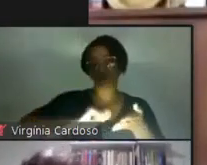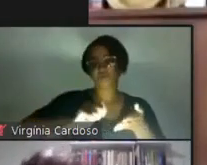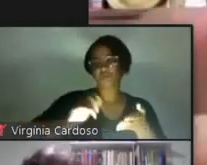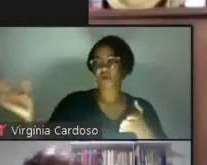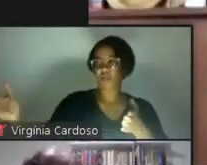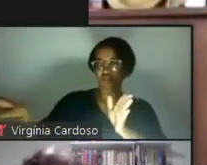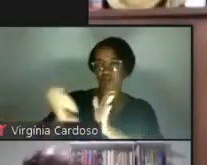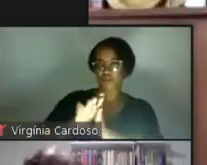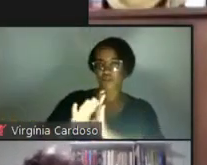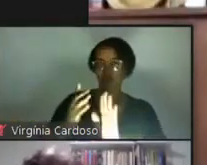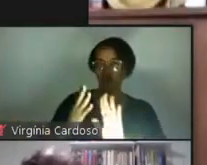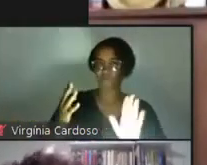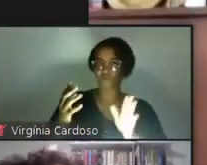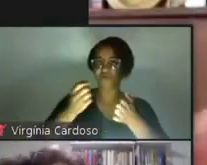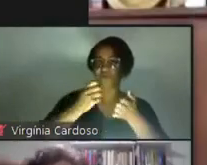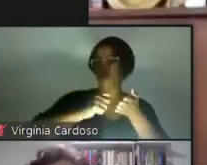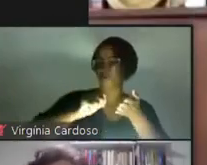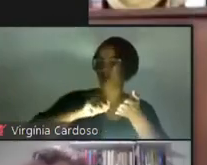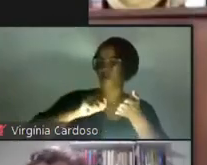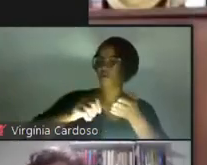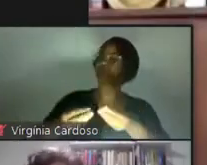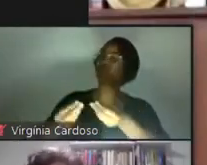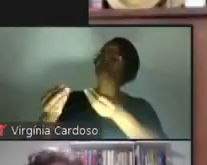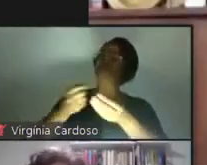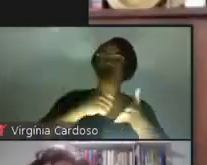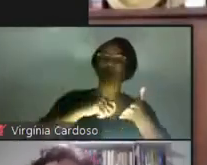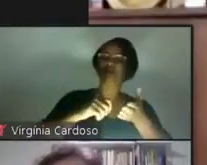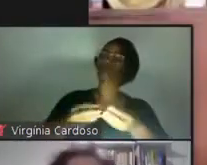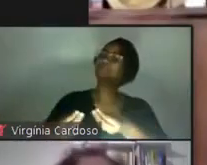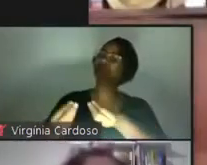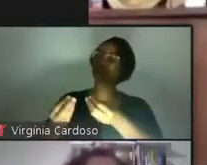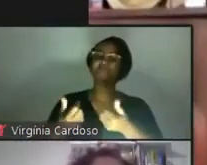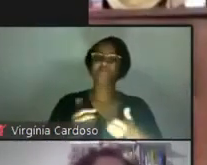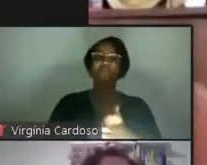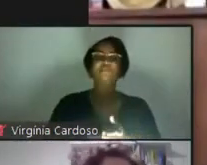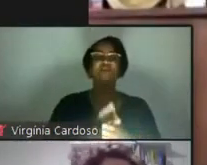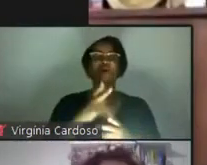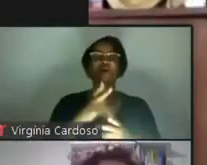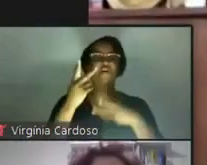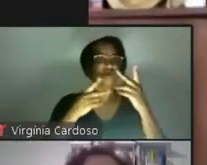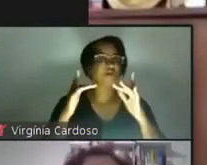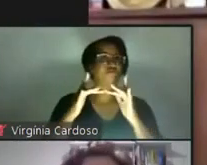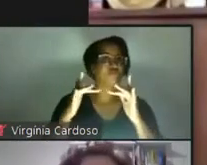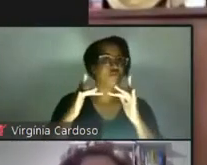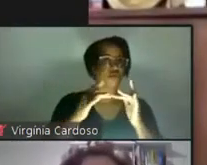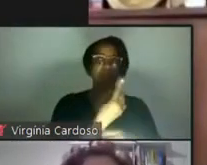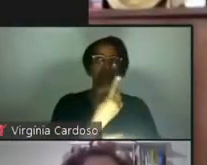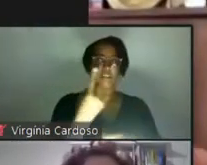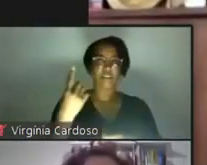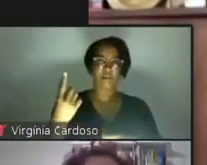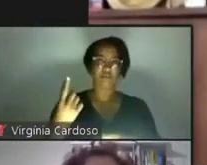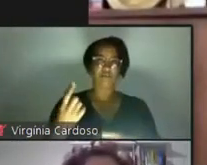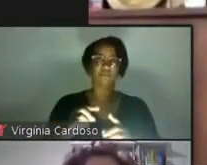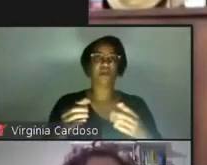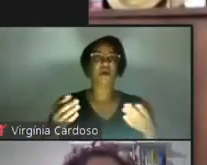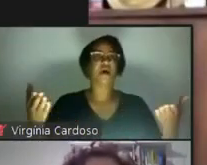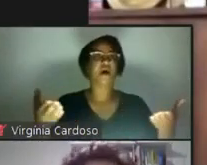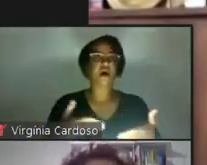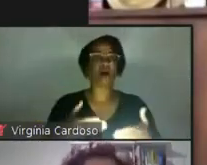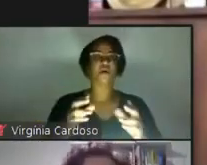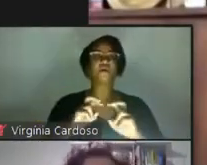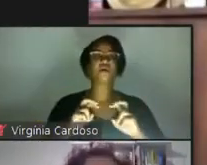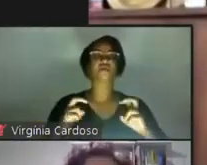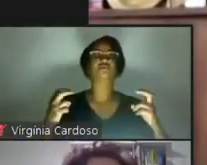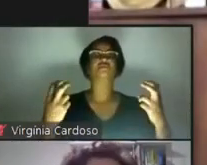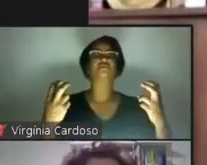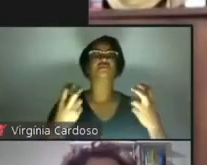foto, mas a gente fica lá sentado e pouco fala, assim, só, quer dizer, fala mais com o contato individual de cada um. E agora viraram mesas literárias, né?